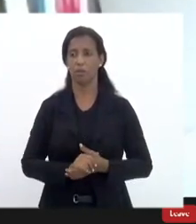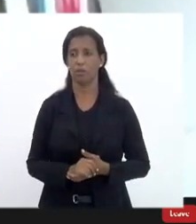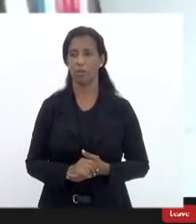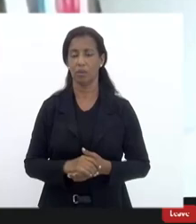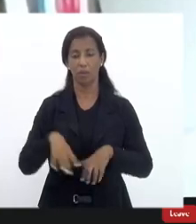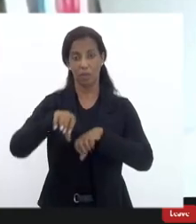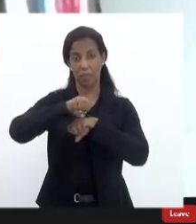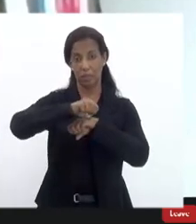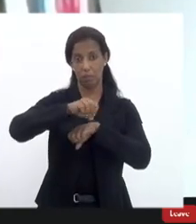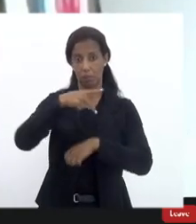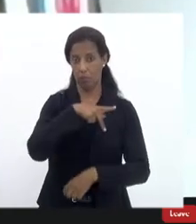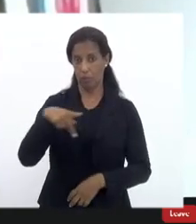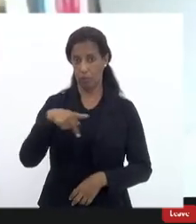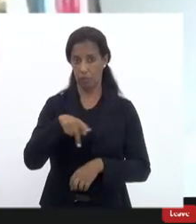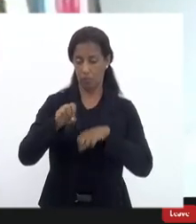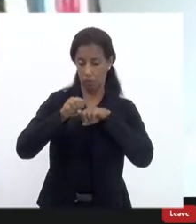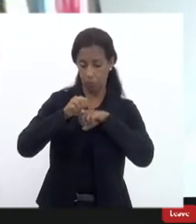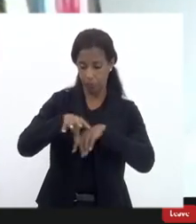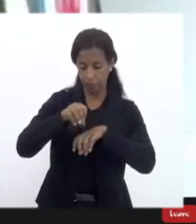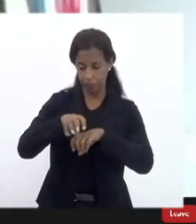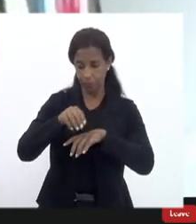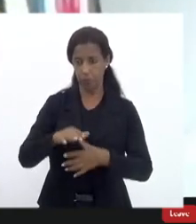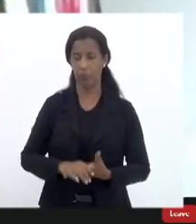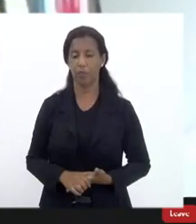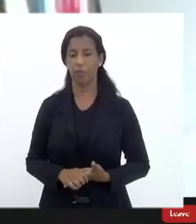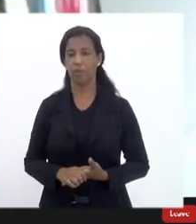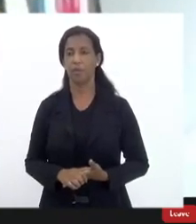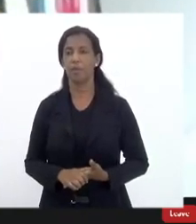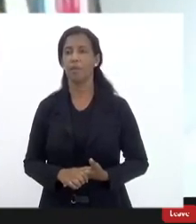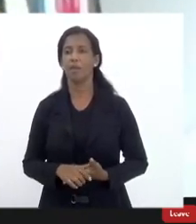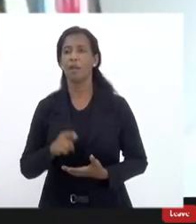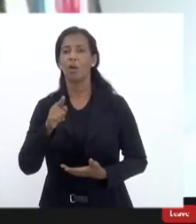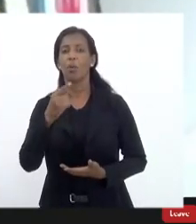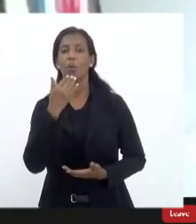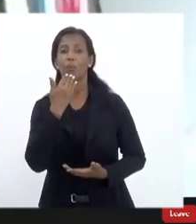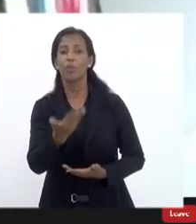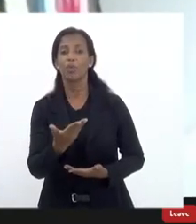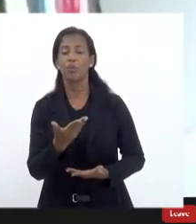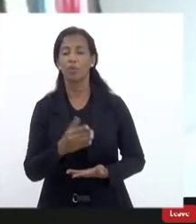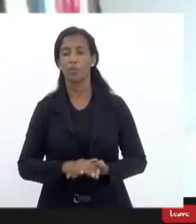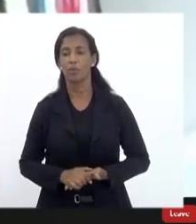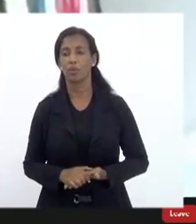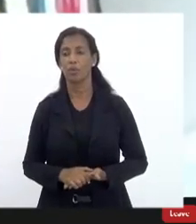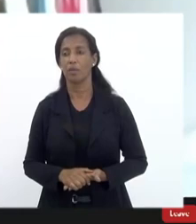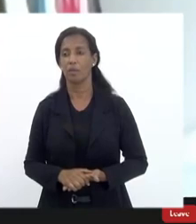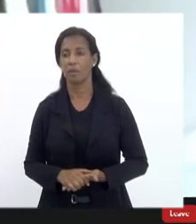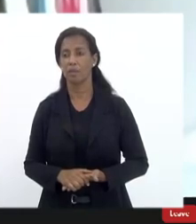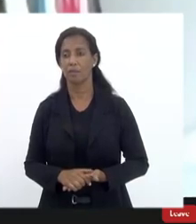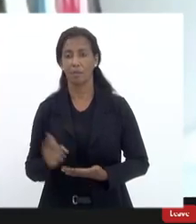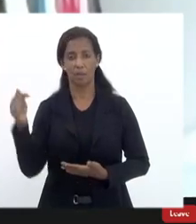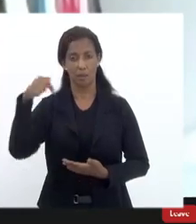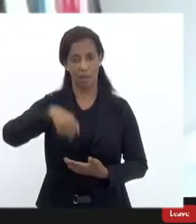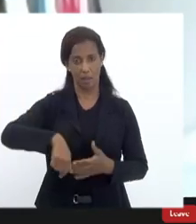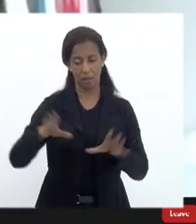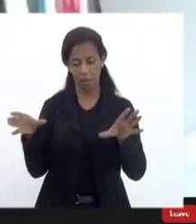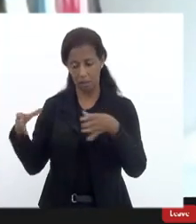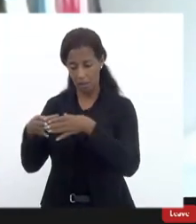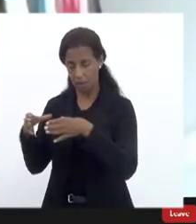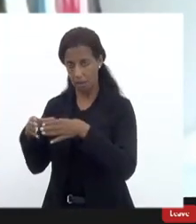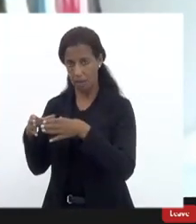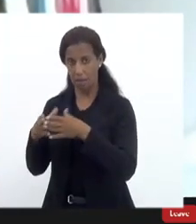um alerta enquanto educadora e uma solicitação a esta